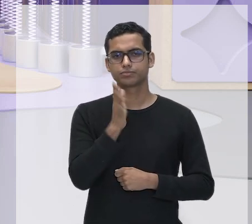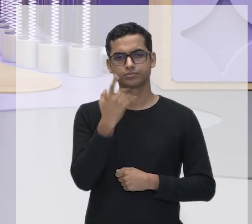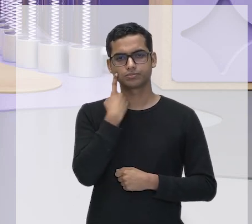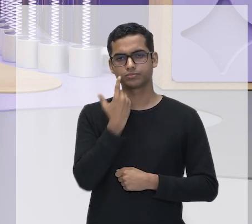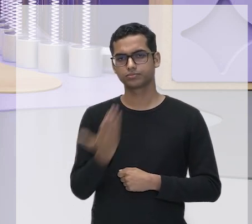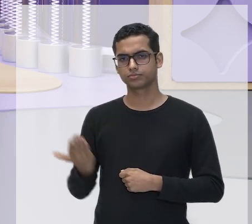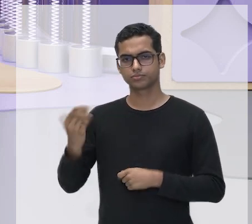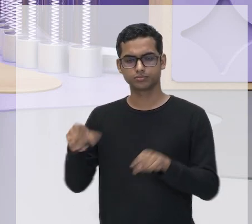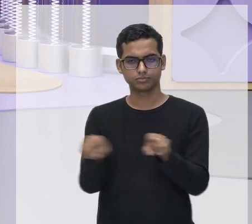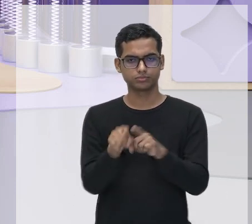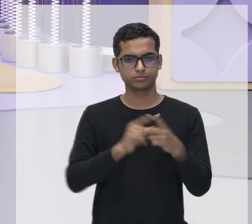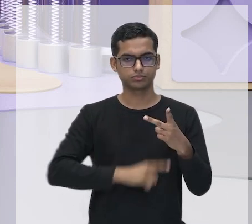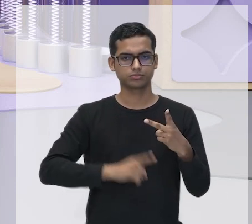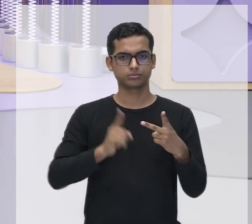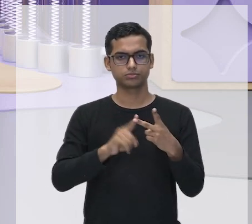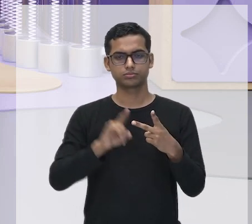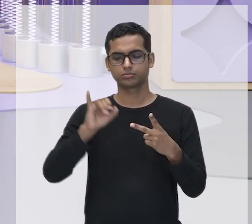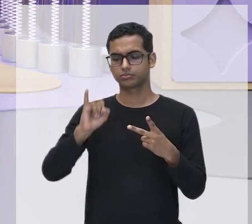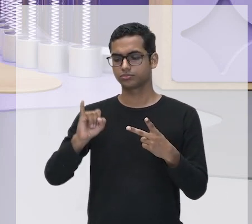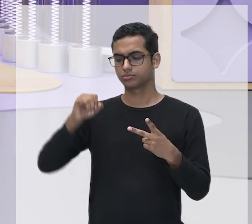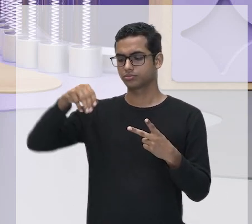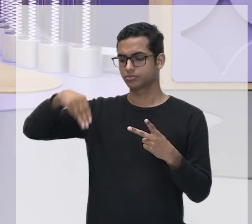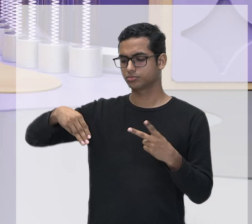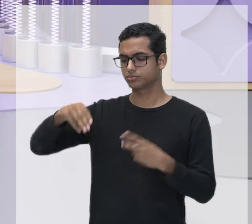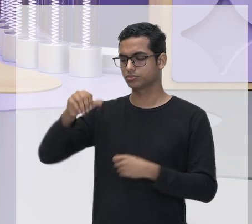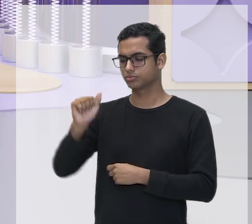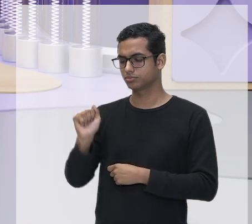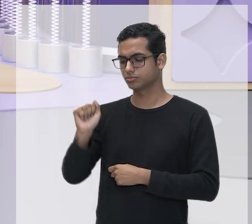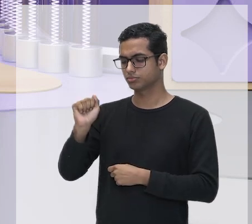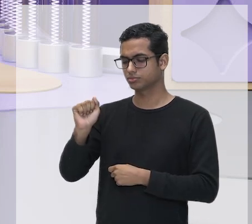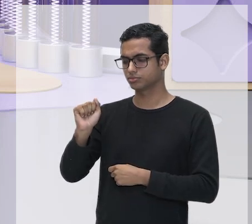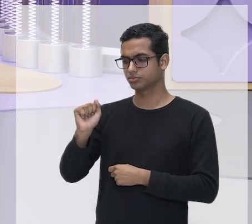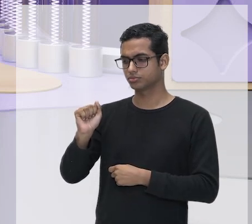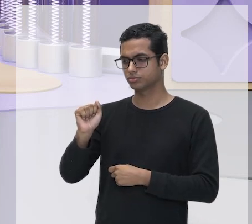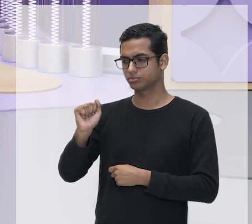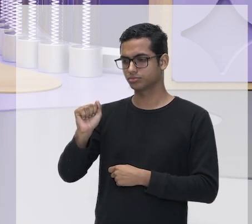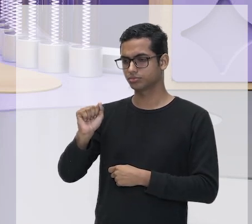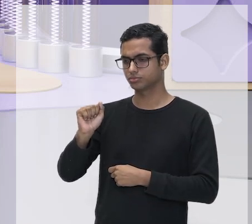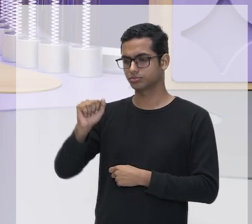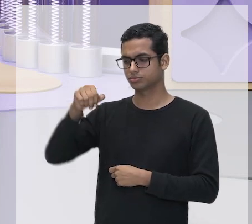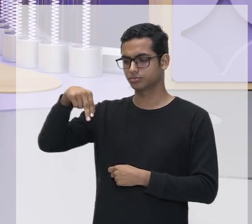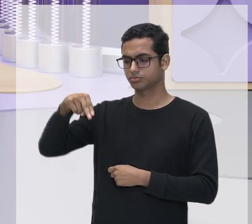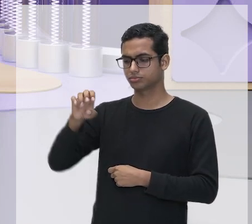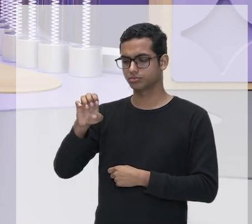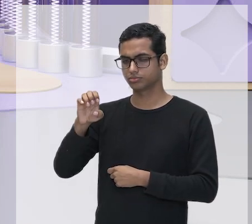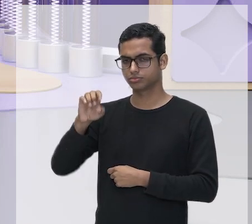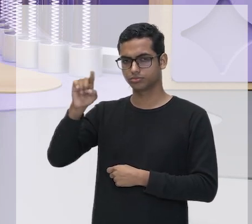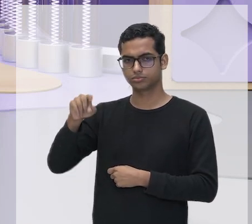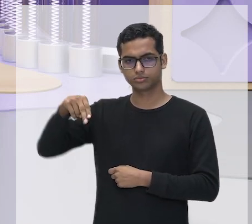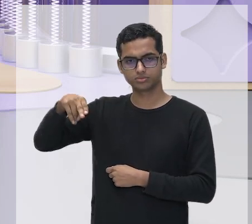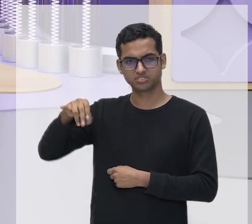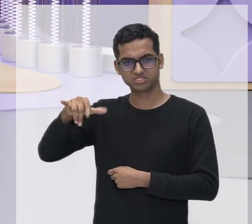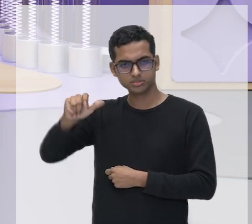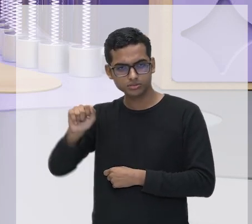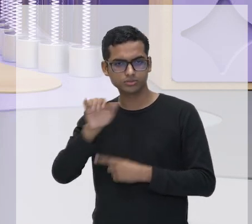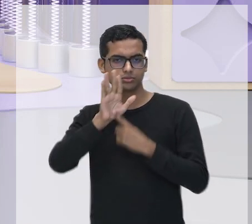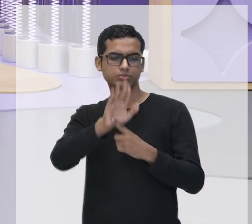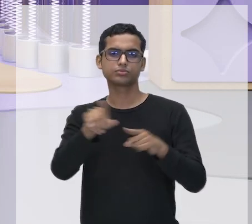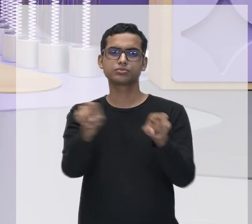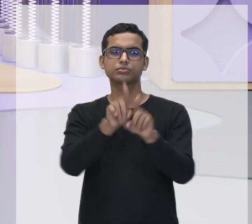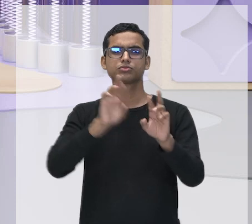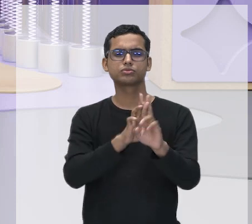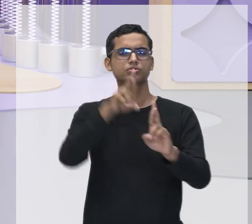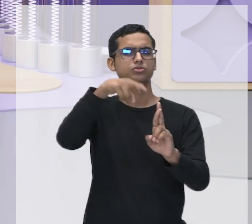Já a imanência, ela refere-se àquilo que está presente dentro dessa